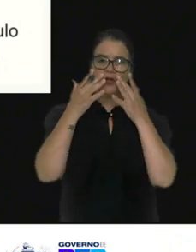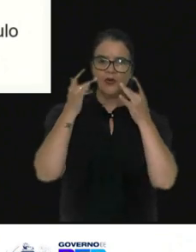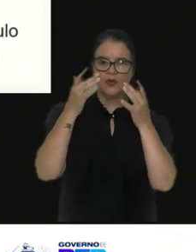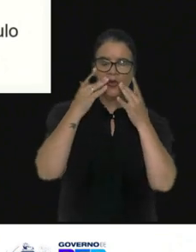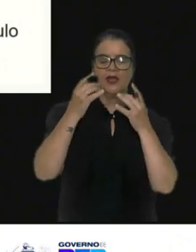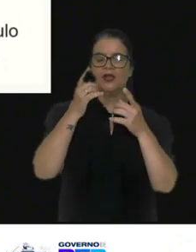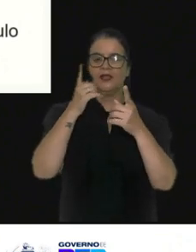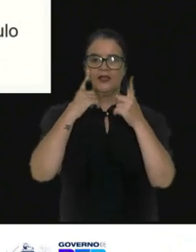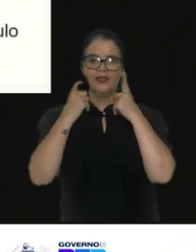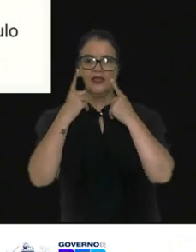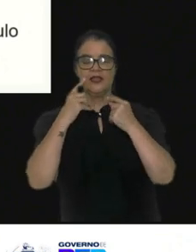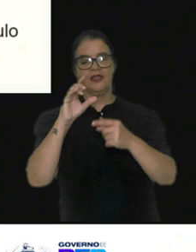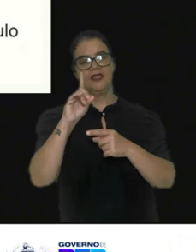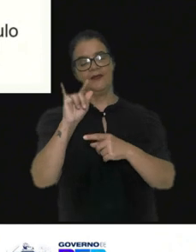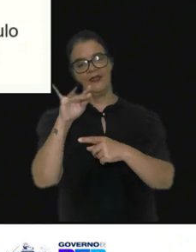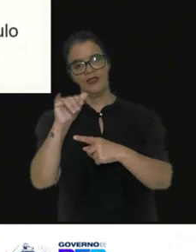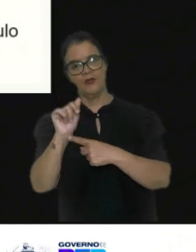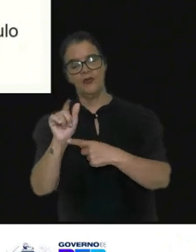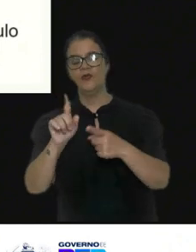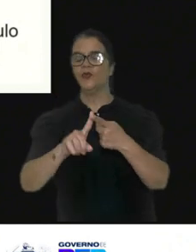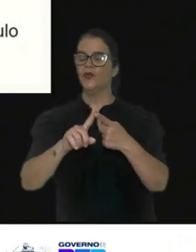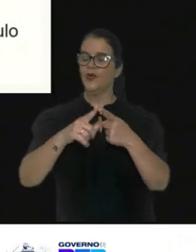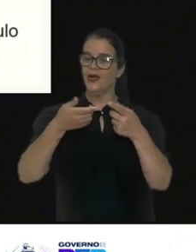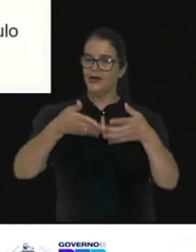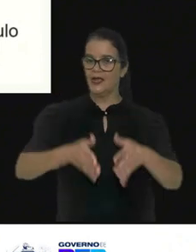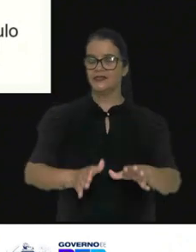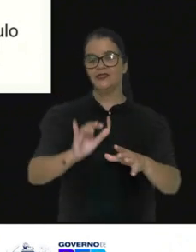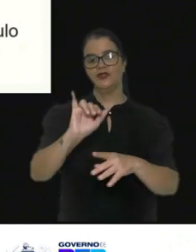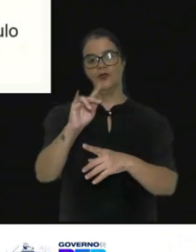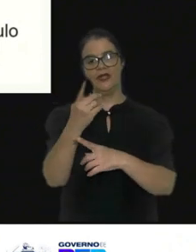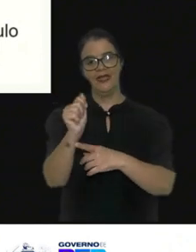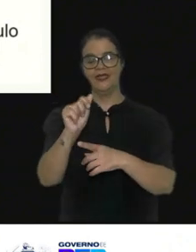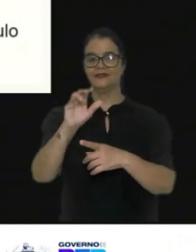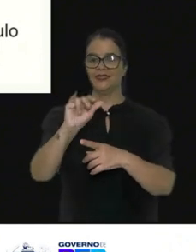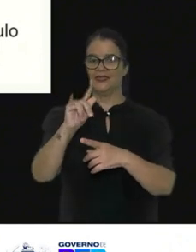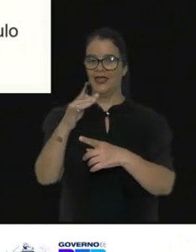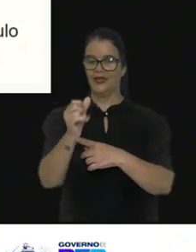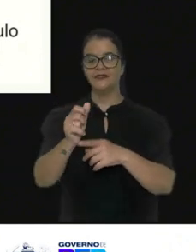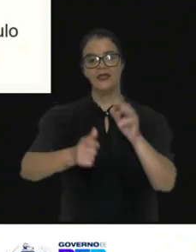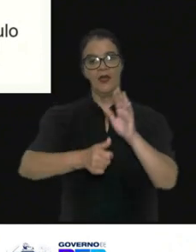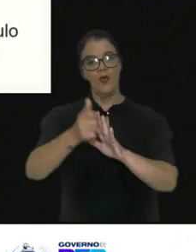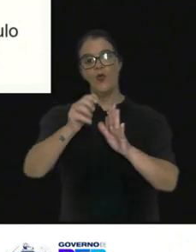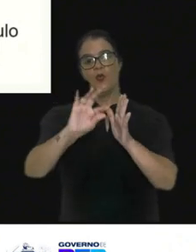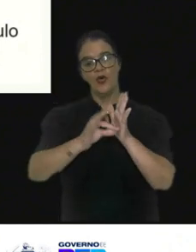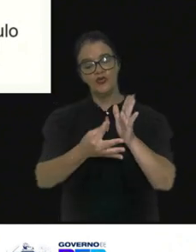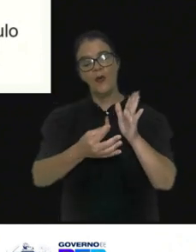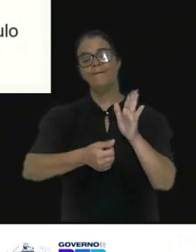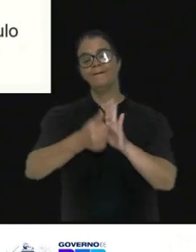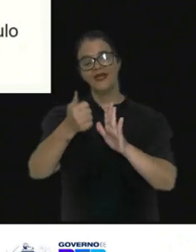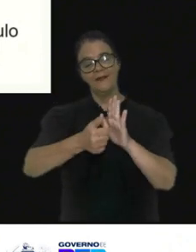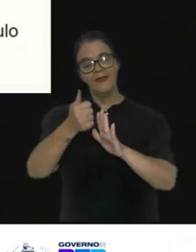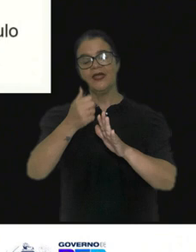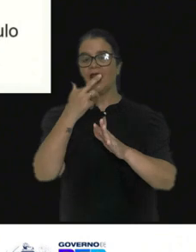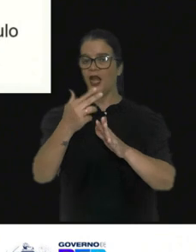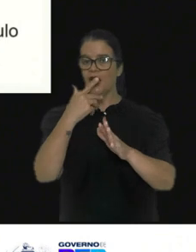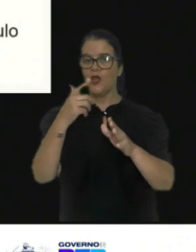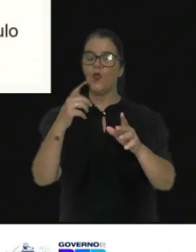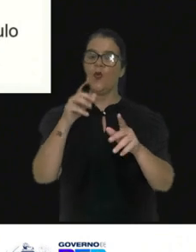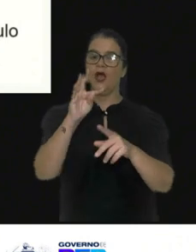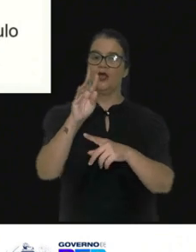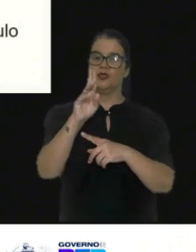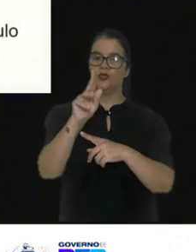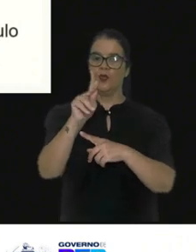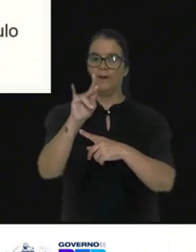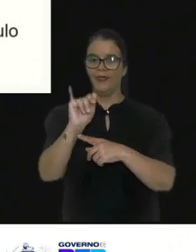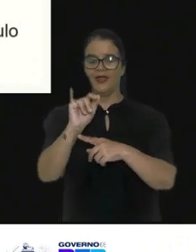o primeiro dramaturgo, o primeiro dramático e o primeiro poeta nascido nas Ilhas Canárias. Ele foi o autor da primeira gramática da